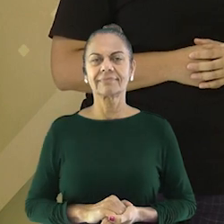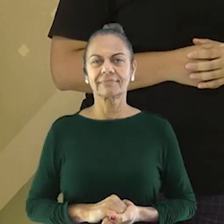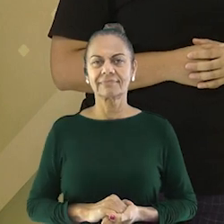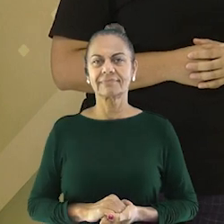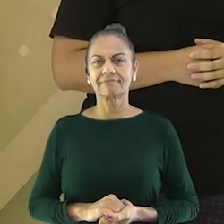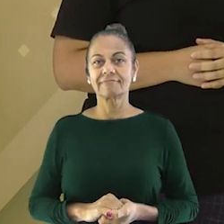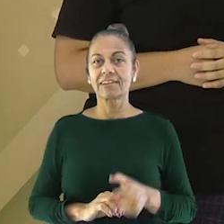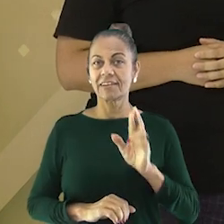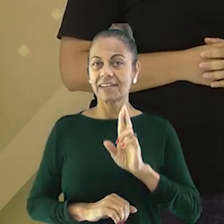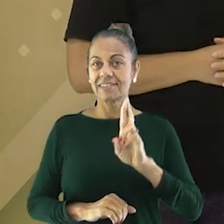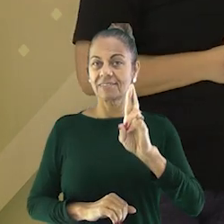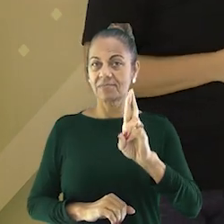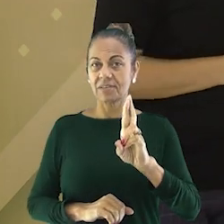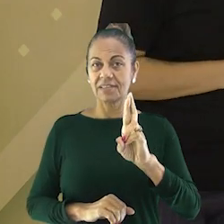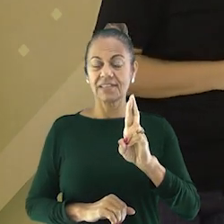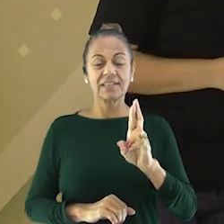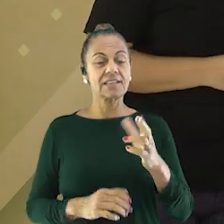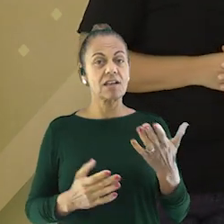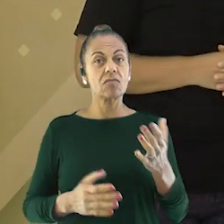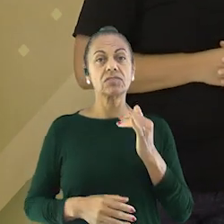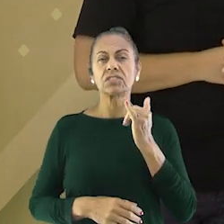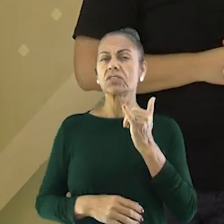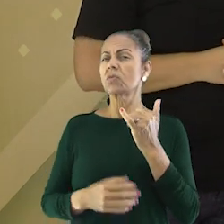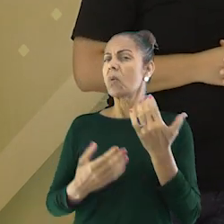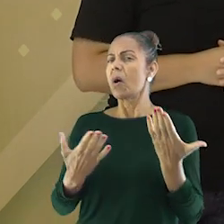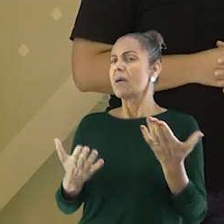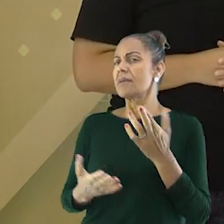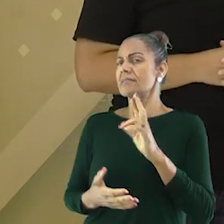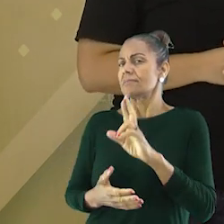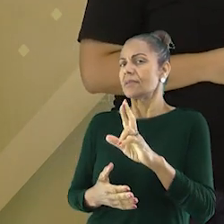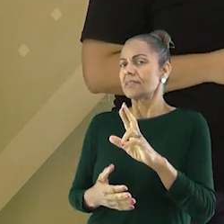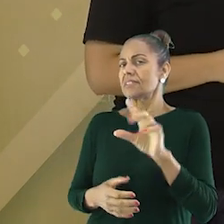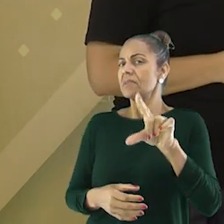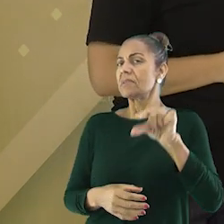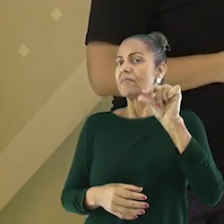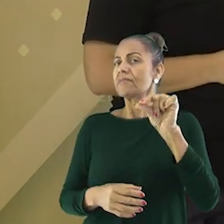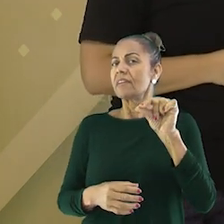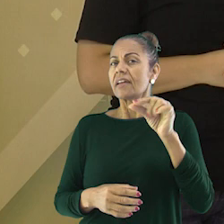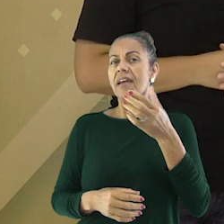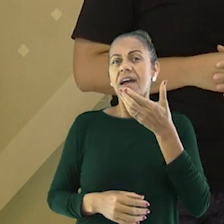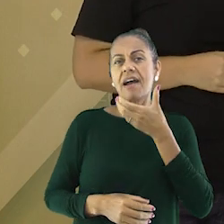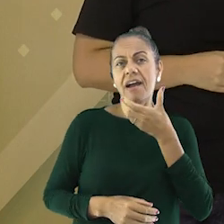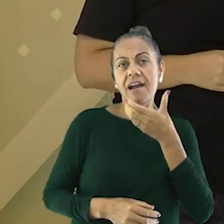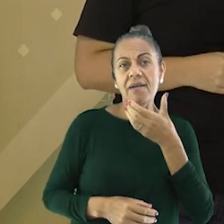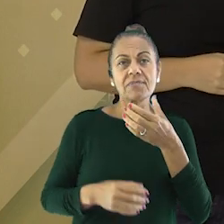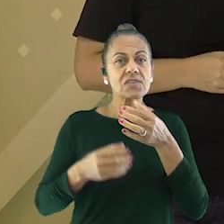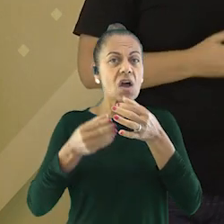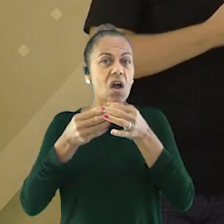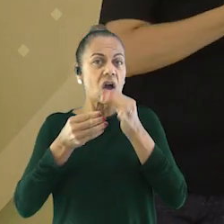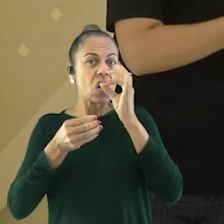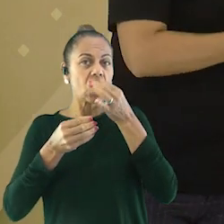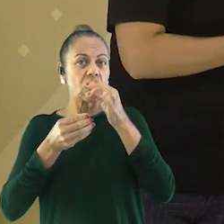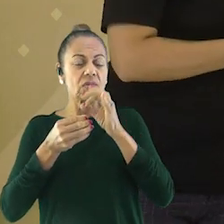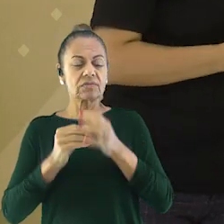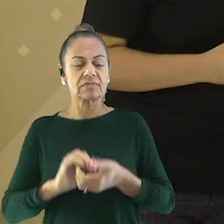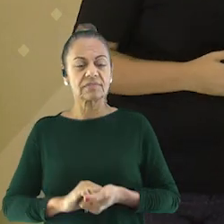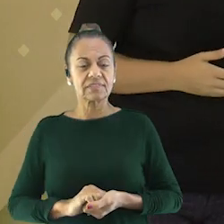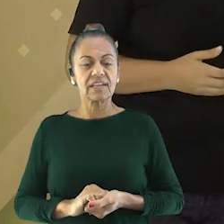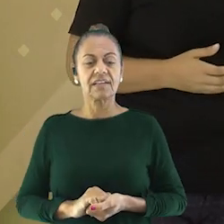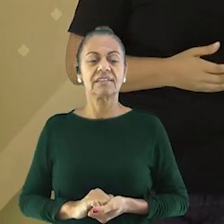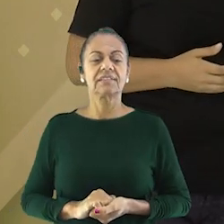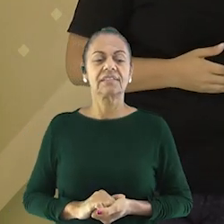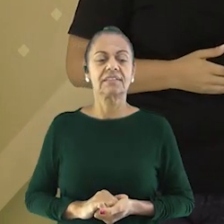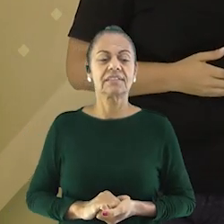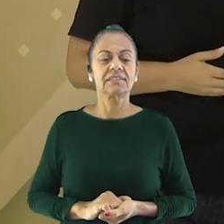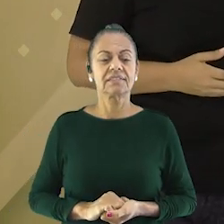Vamos saber a resposta. Professora, diga pra gente. Which do you prefer? Apples or grapes? I like apples,